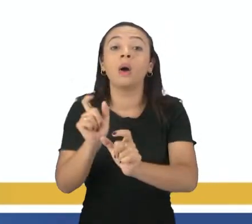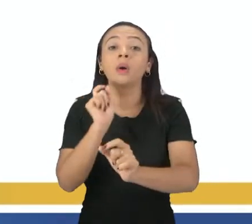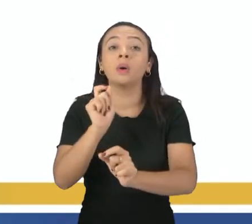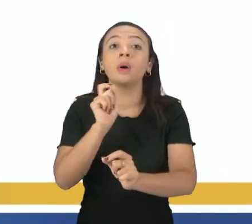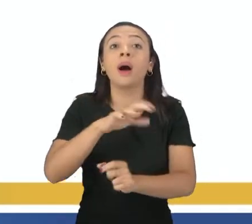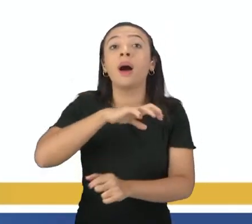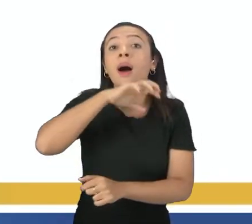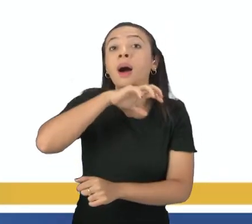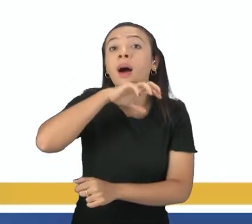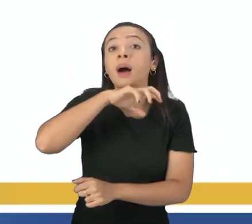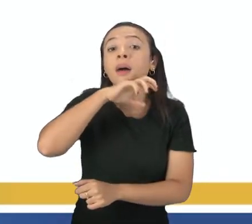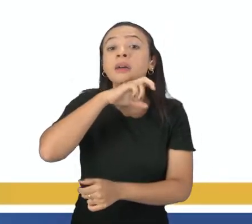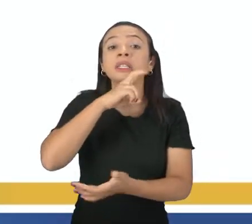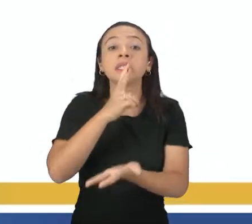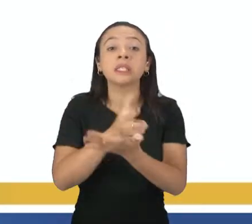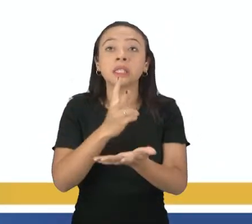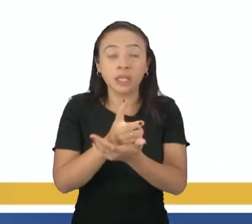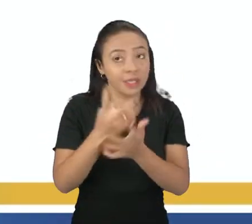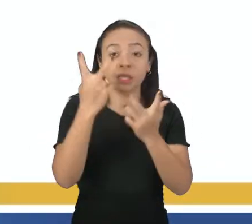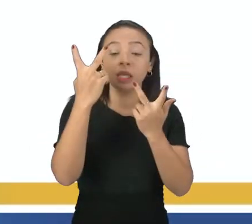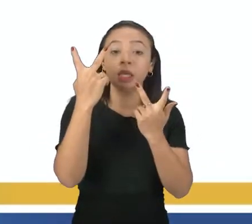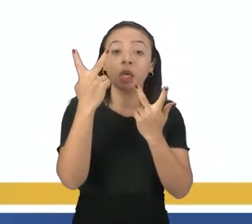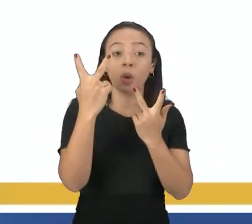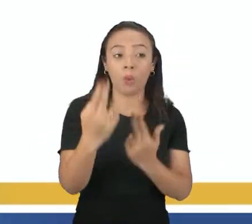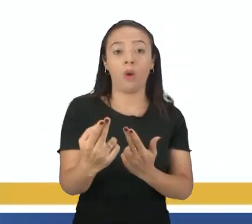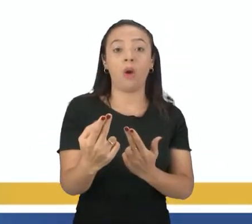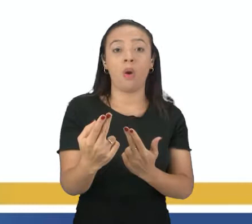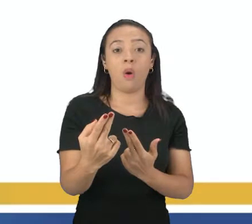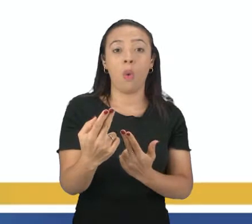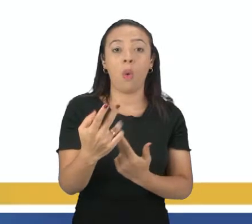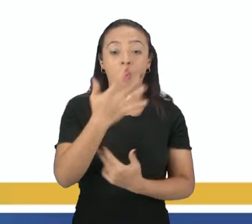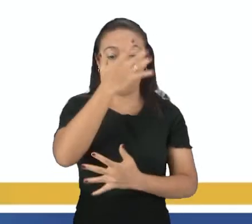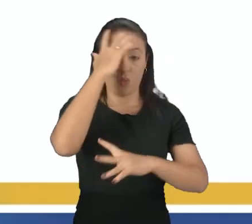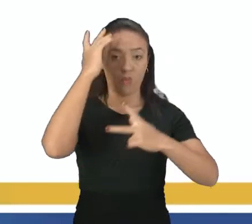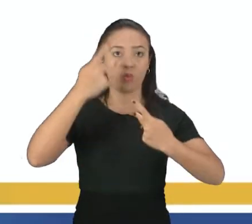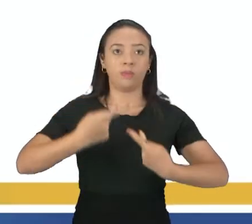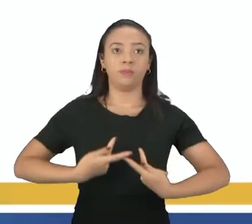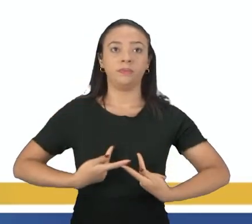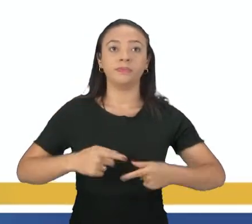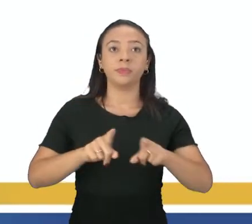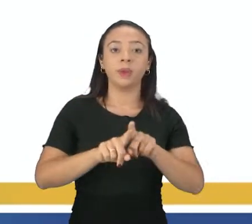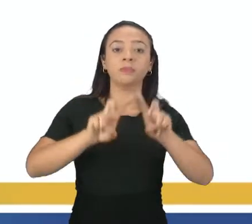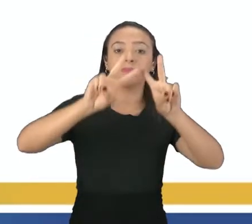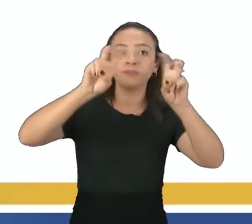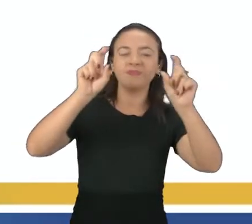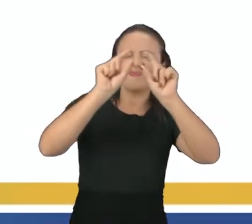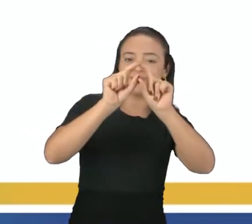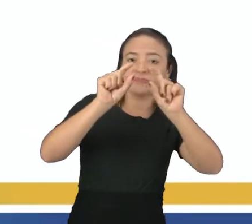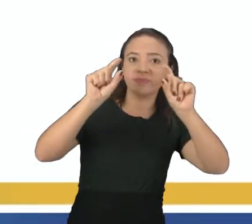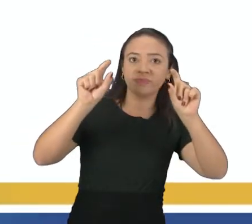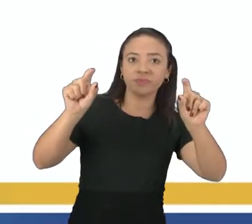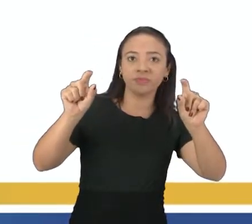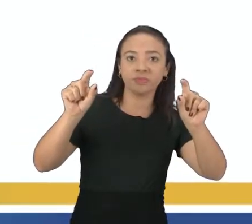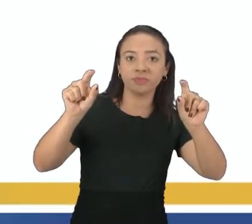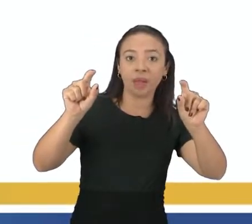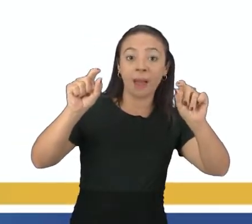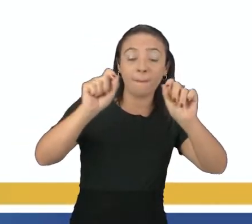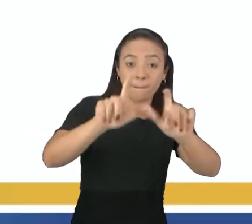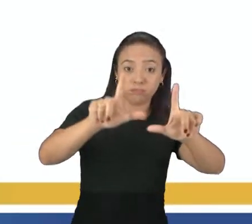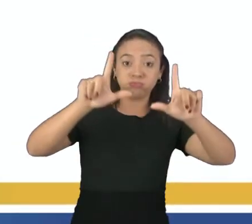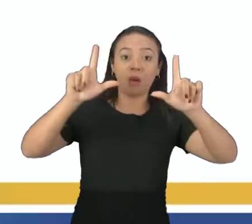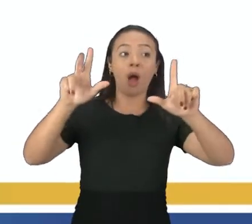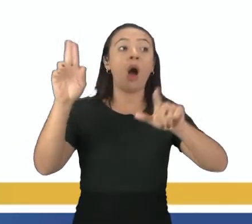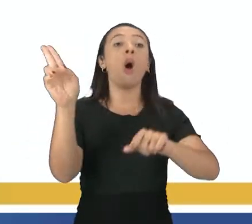são animais que agem como seres humanos. No título, geralmente se destacam os nomes de